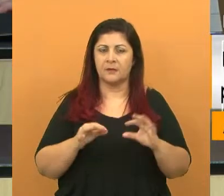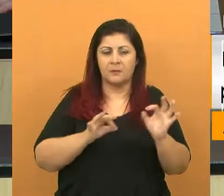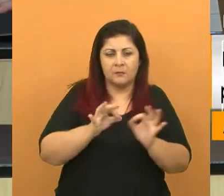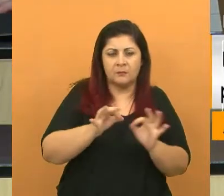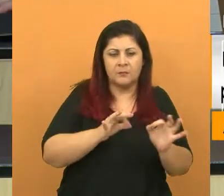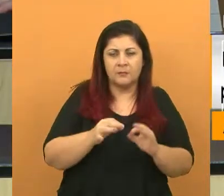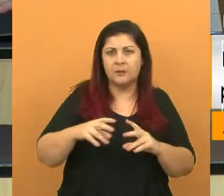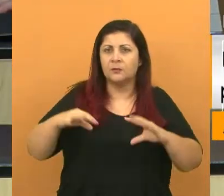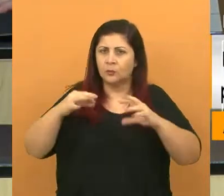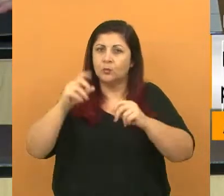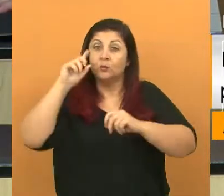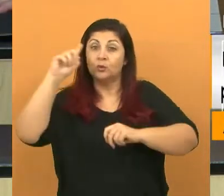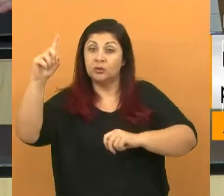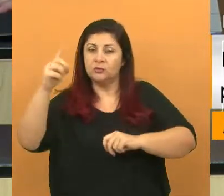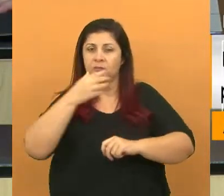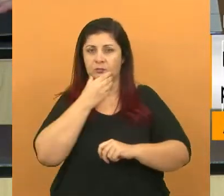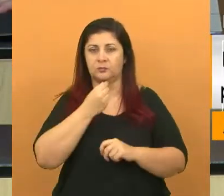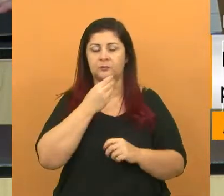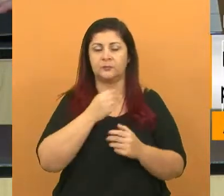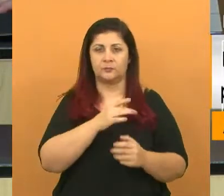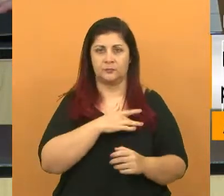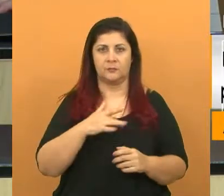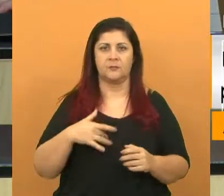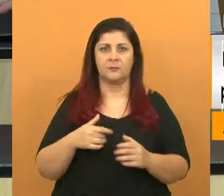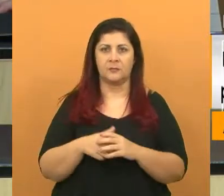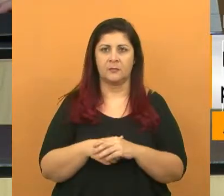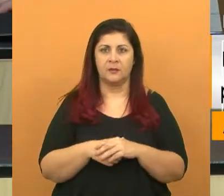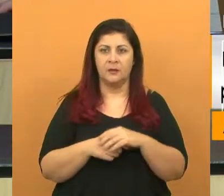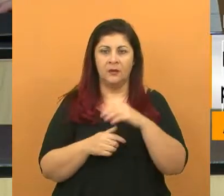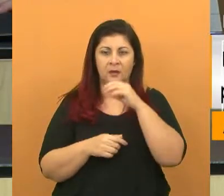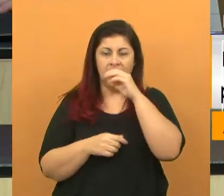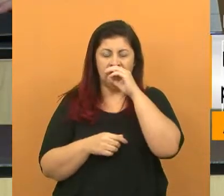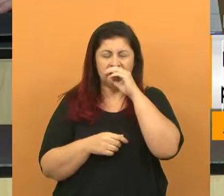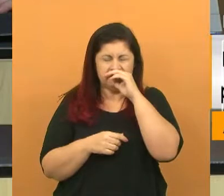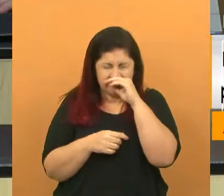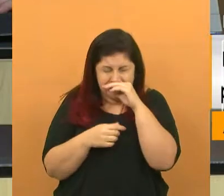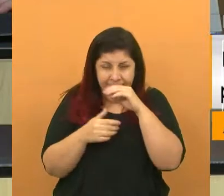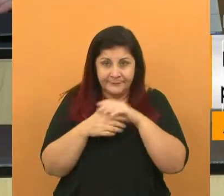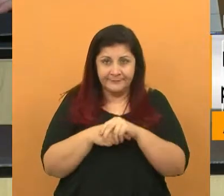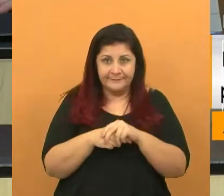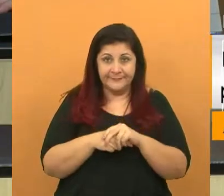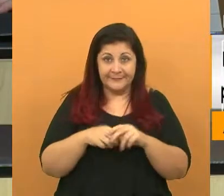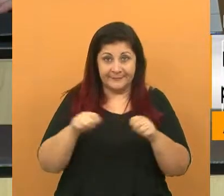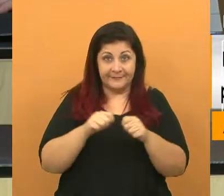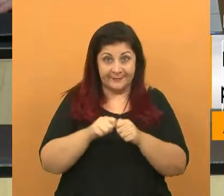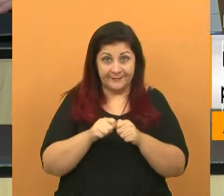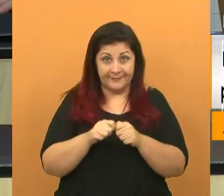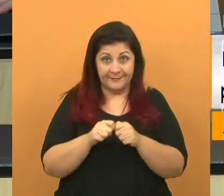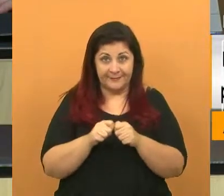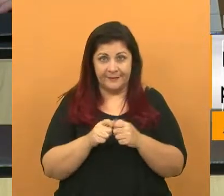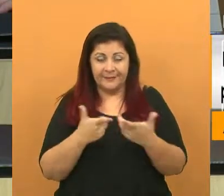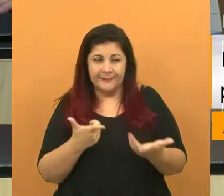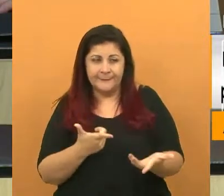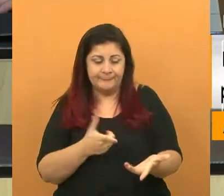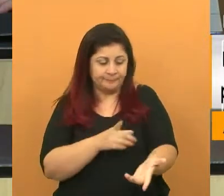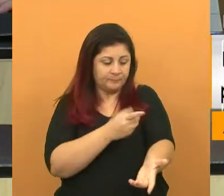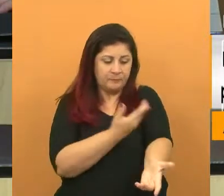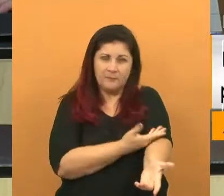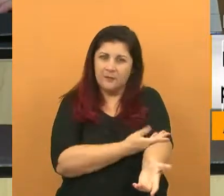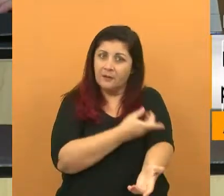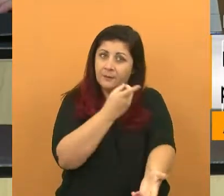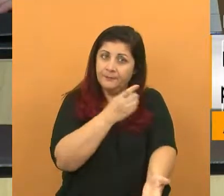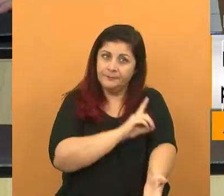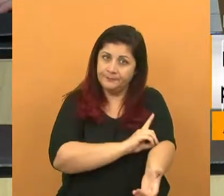dessa ação integral, realmente, consiste desde fazer o diagnóstico de hipertensão,